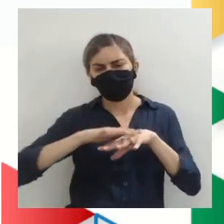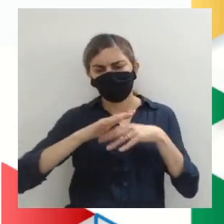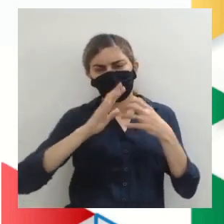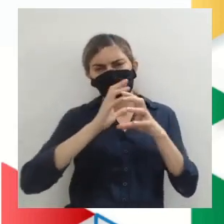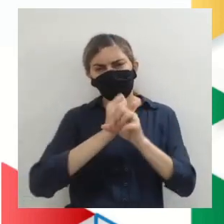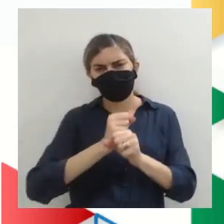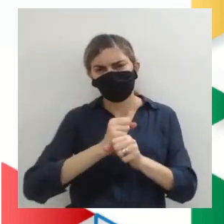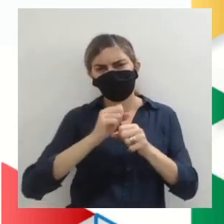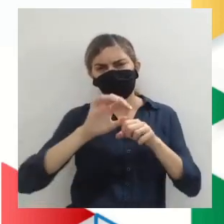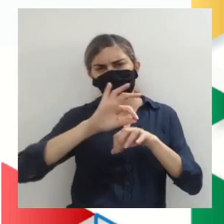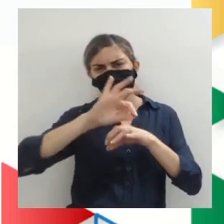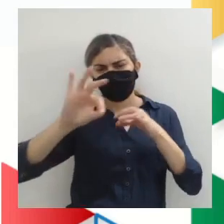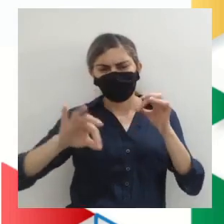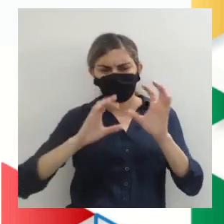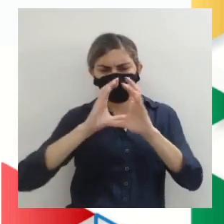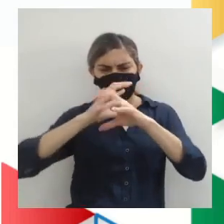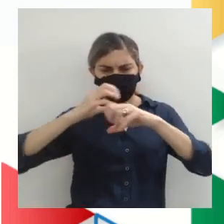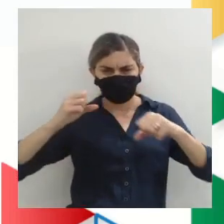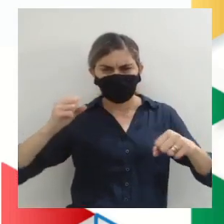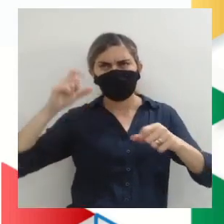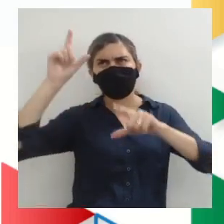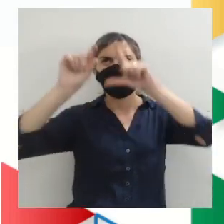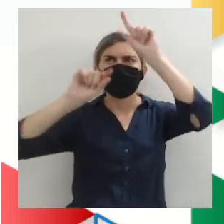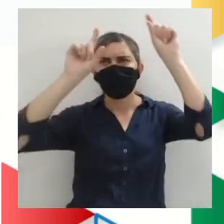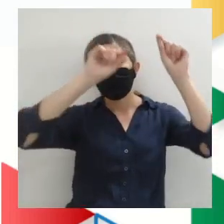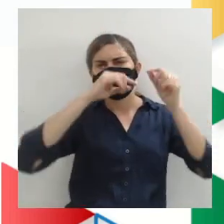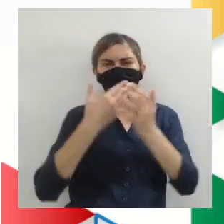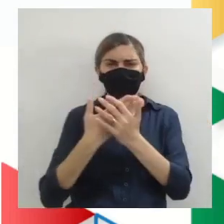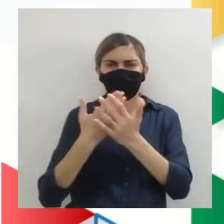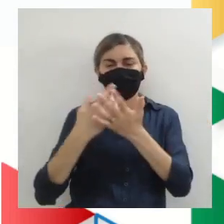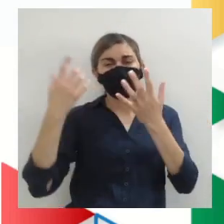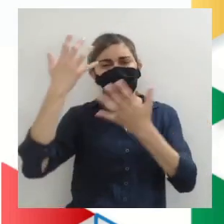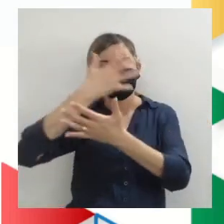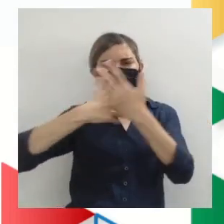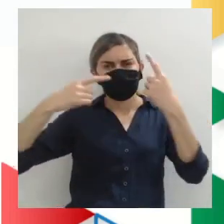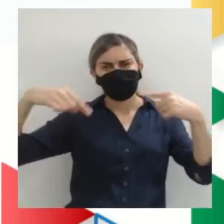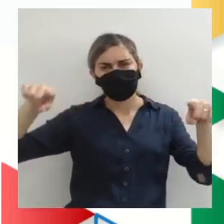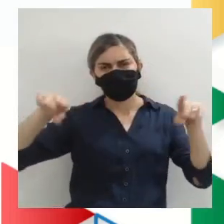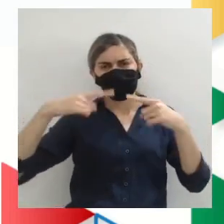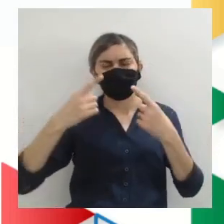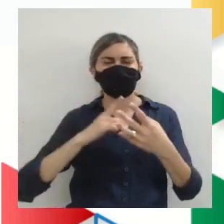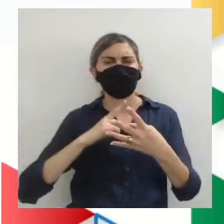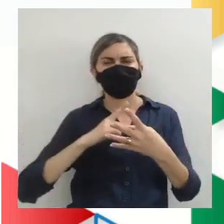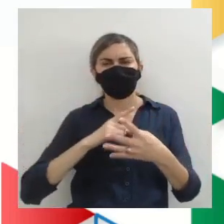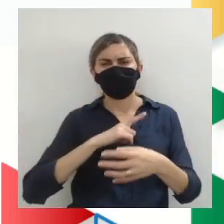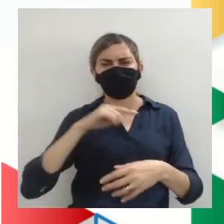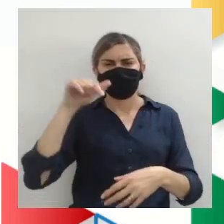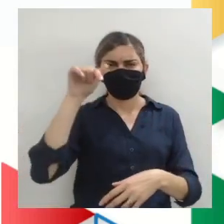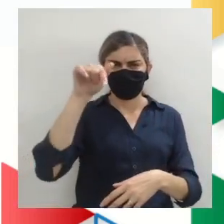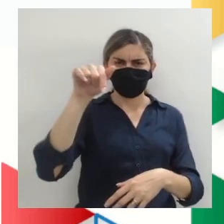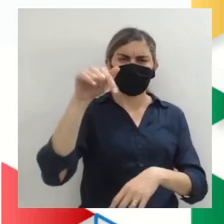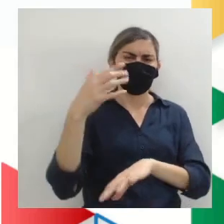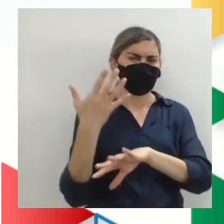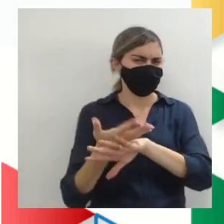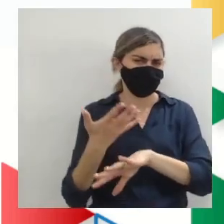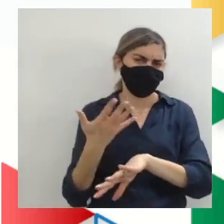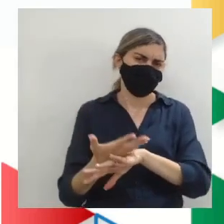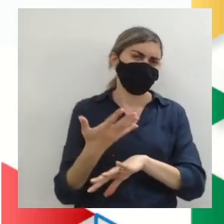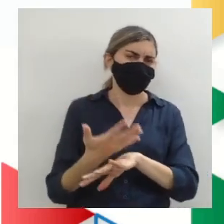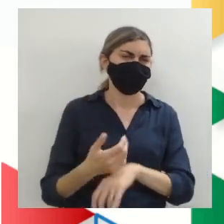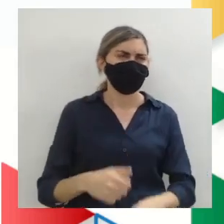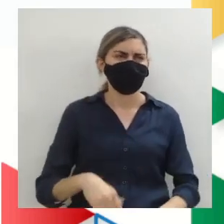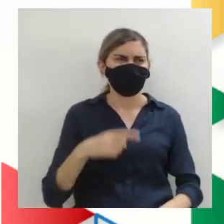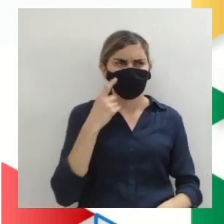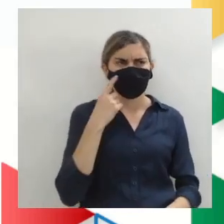a geometria, a astronomia e a música. No caso aí nós temos 7 disciplinas.